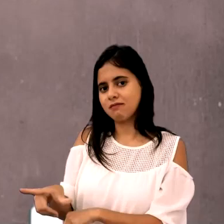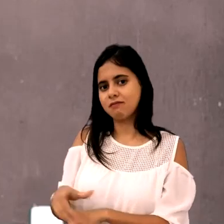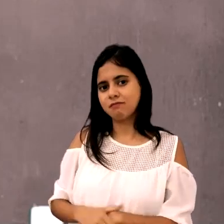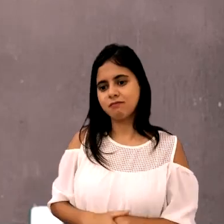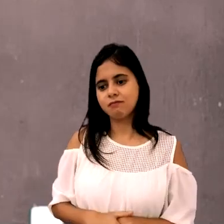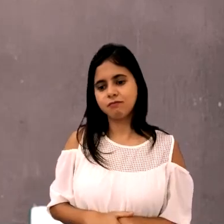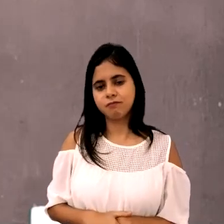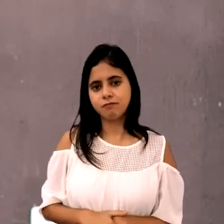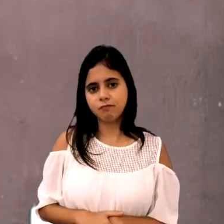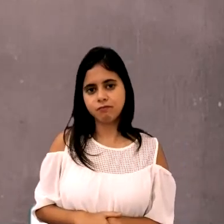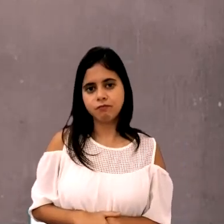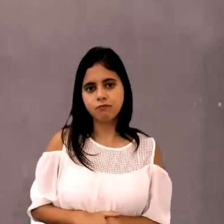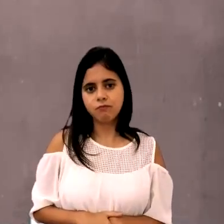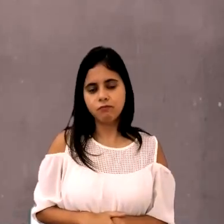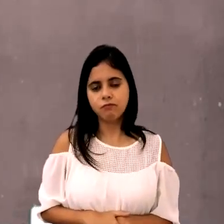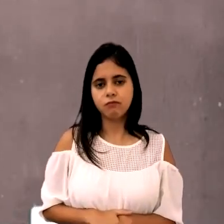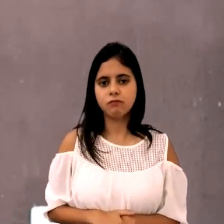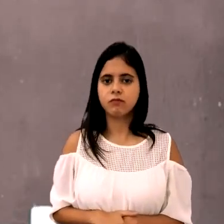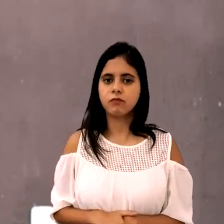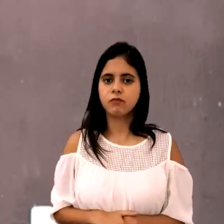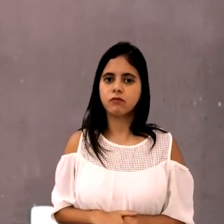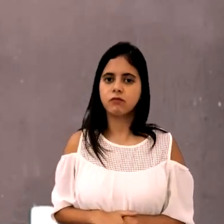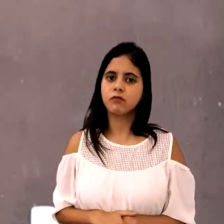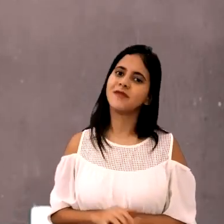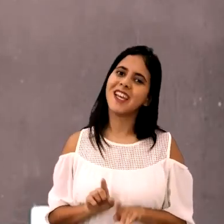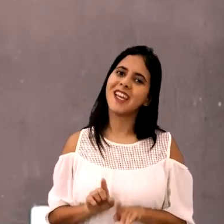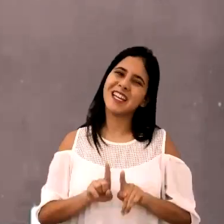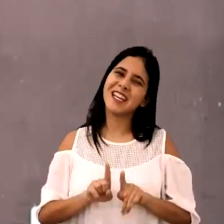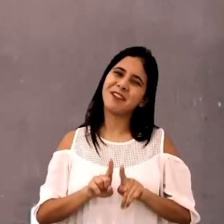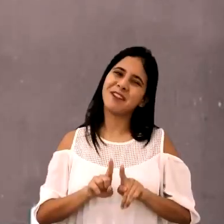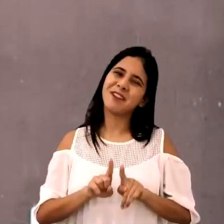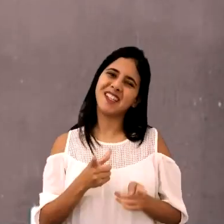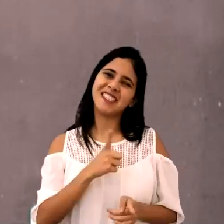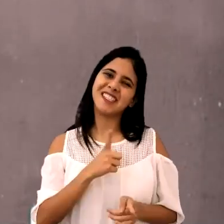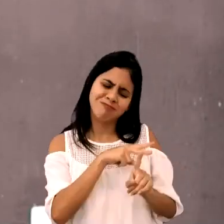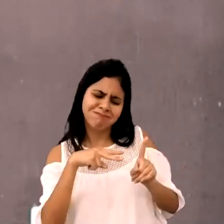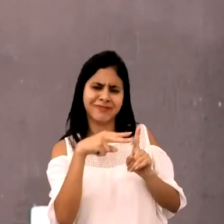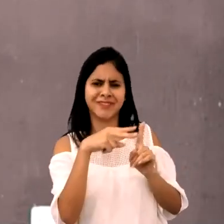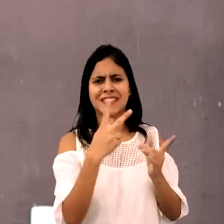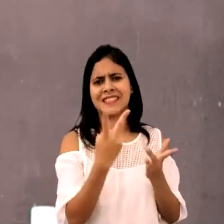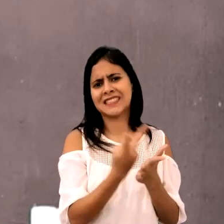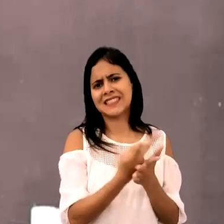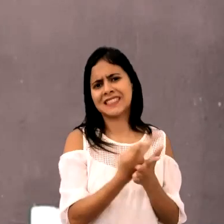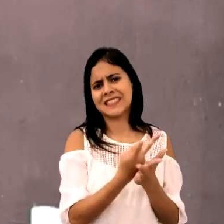intencionada, apesar de uma visão equivocada de mundo.